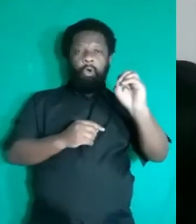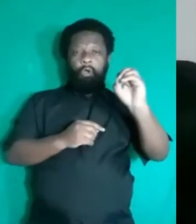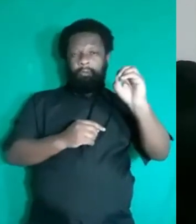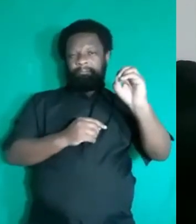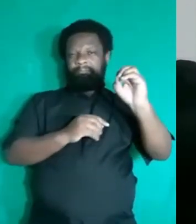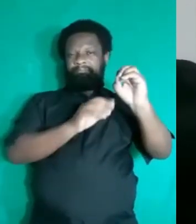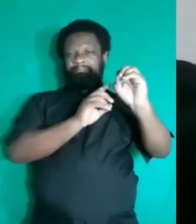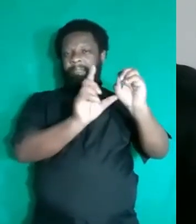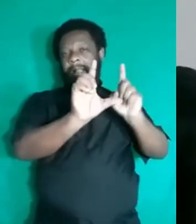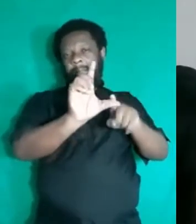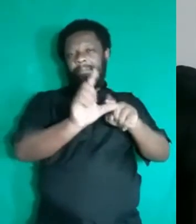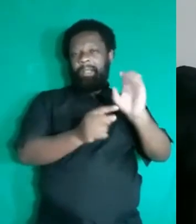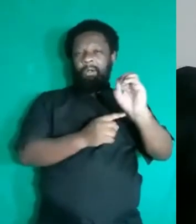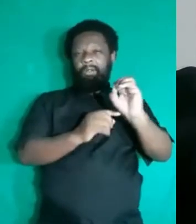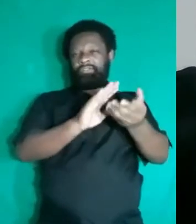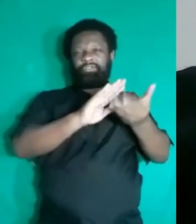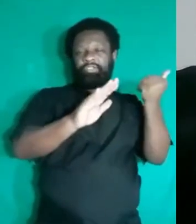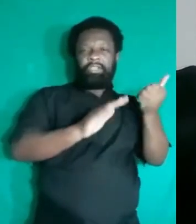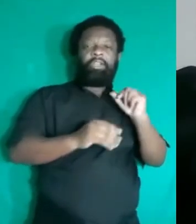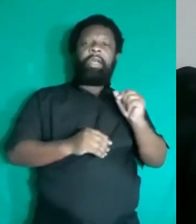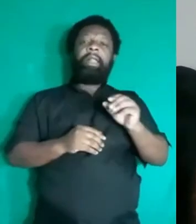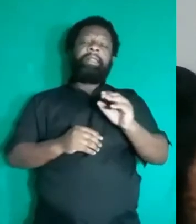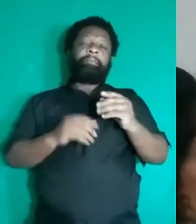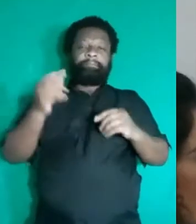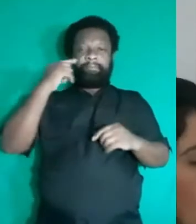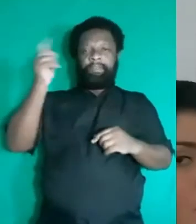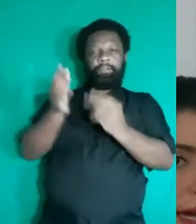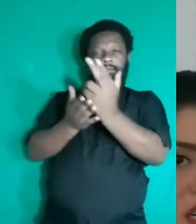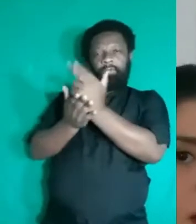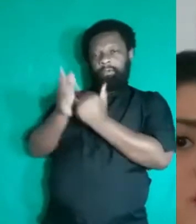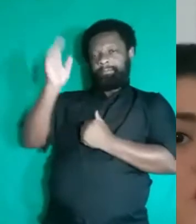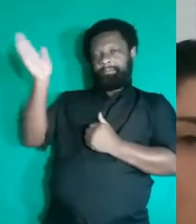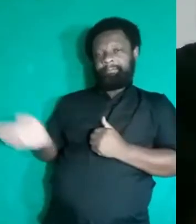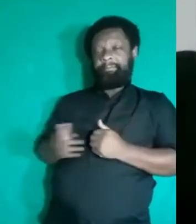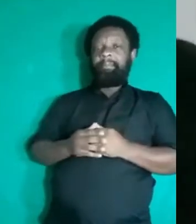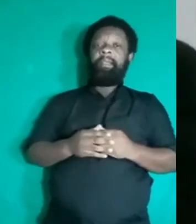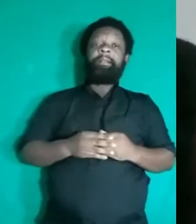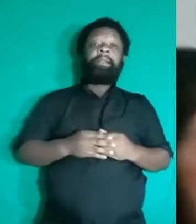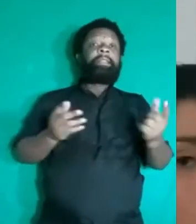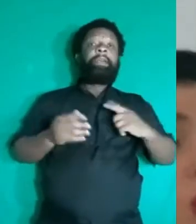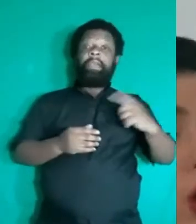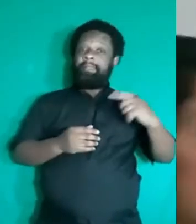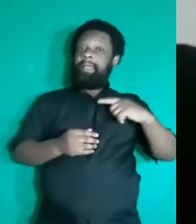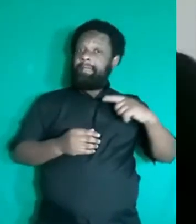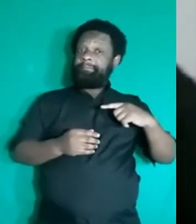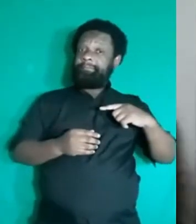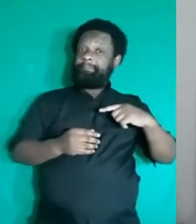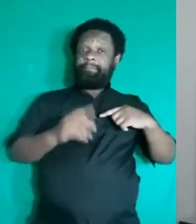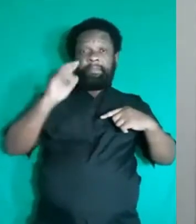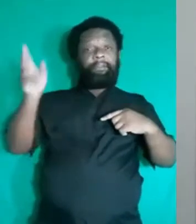clorídrico. Tiramos aqui o O do bromo e o O do cloro por uma questão de sonoridade, bromídrico,